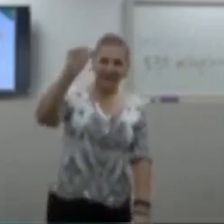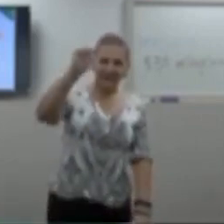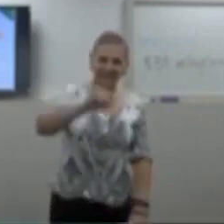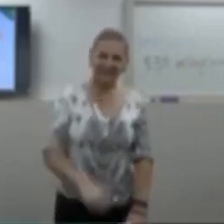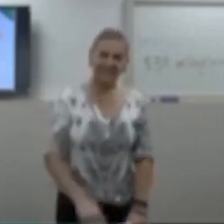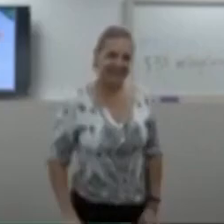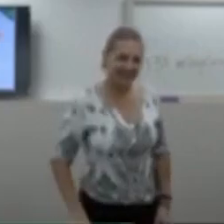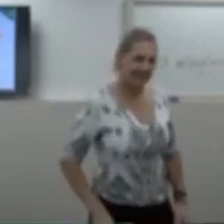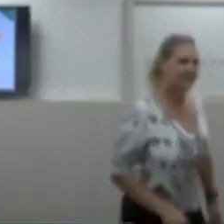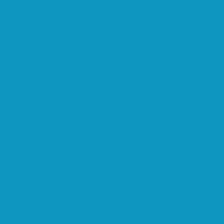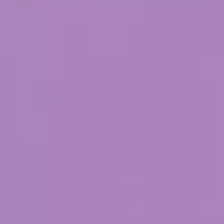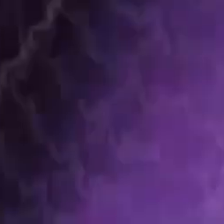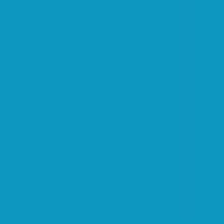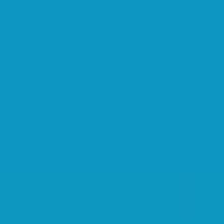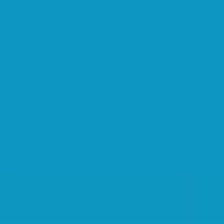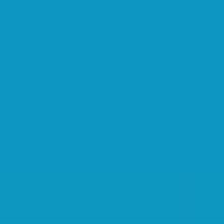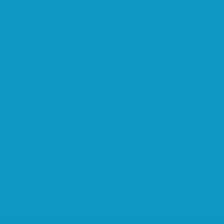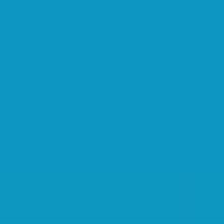aula. Até mais.